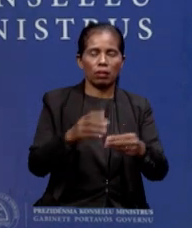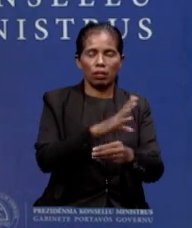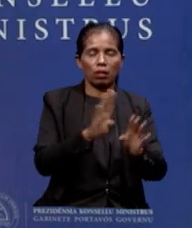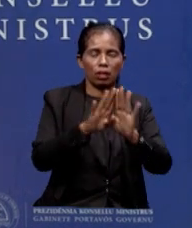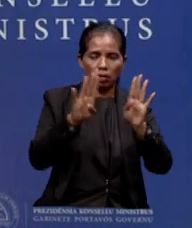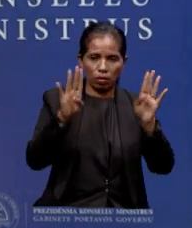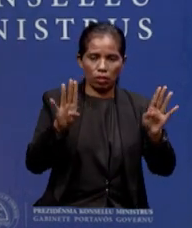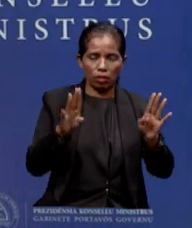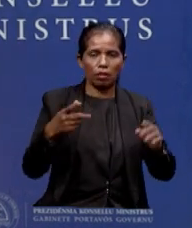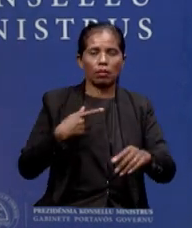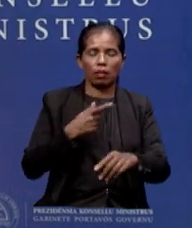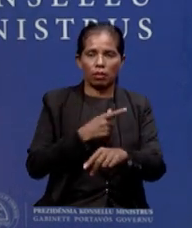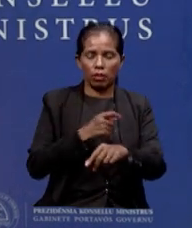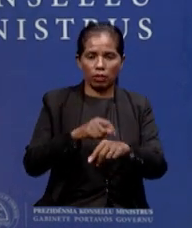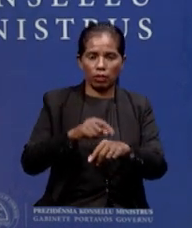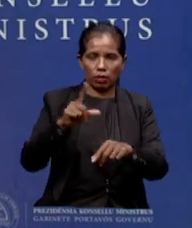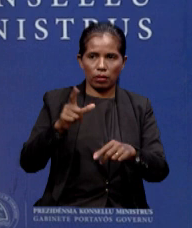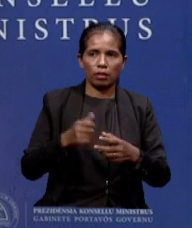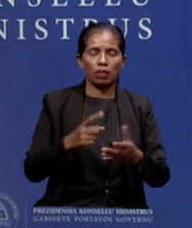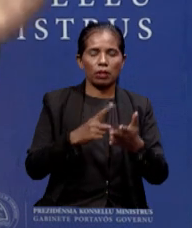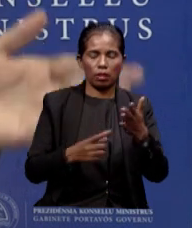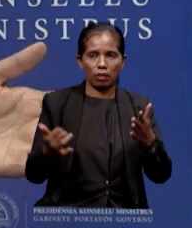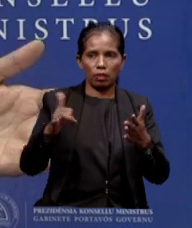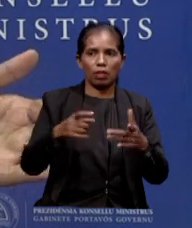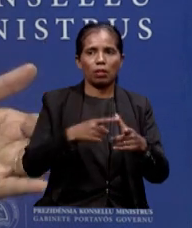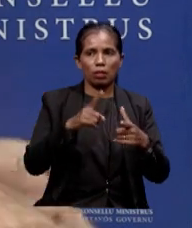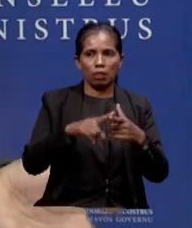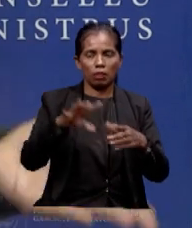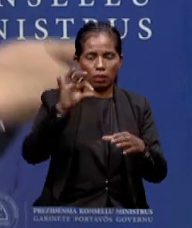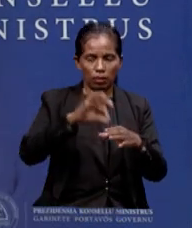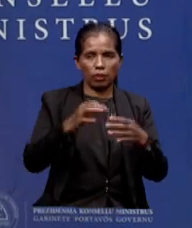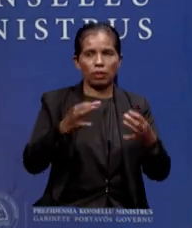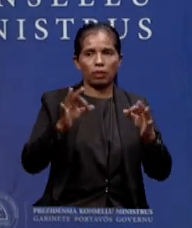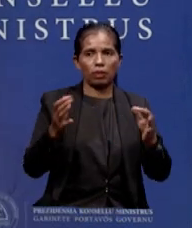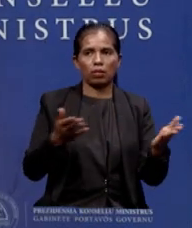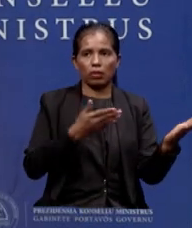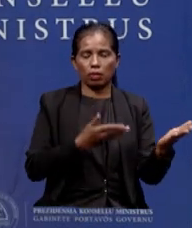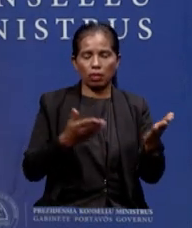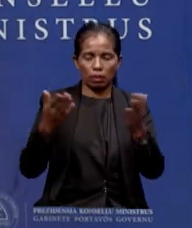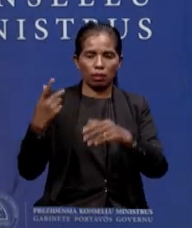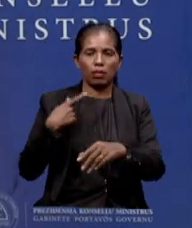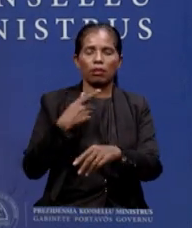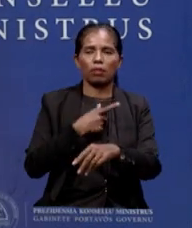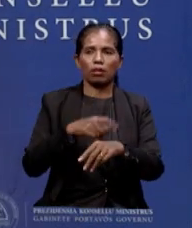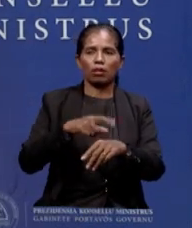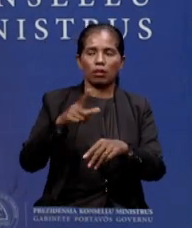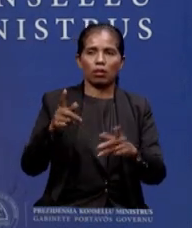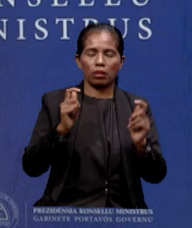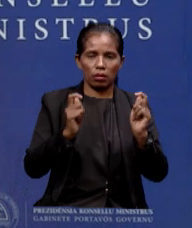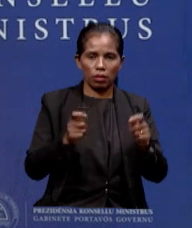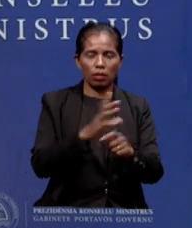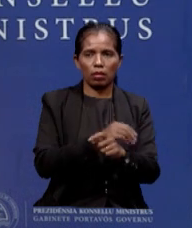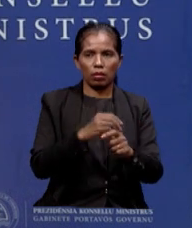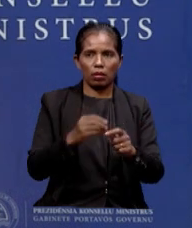a Parlamento Nacional. Então, se isso acontece, depois da aprovação ainda hoje, será o que fale para o Parlamento Nacional, para que o texto ainda substitui